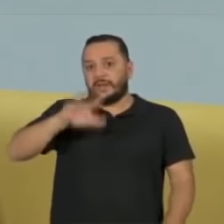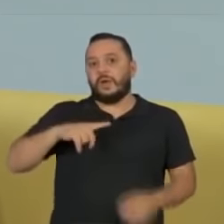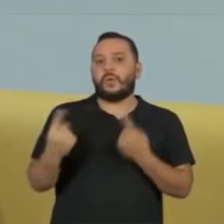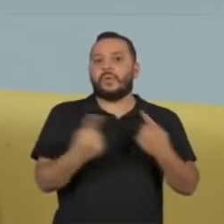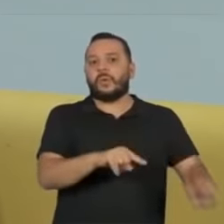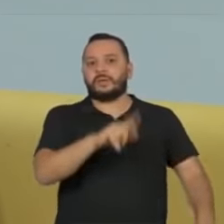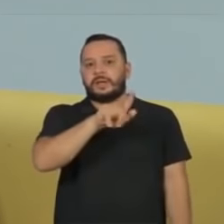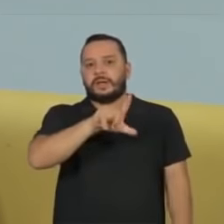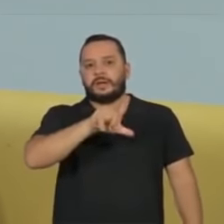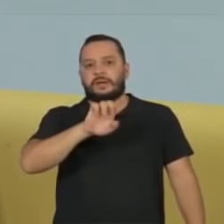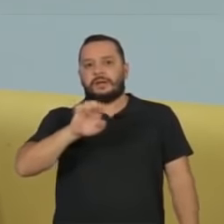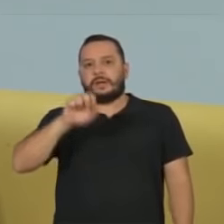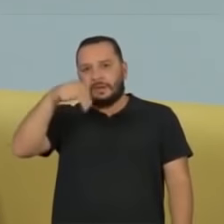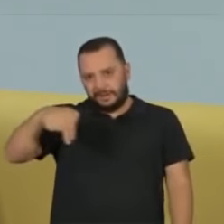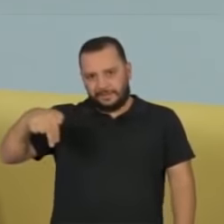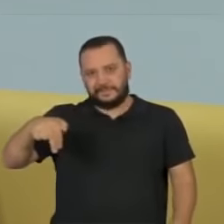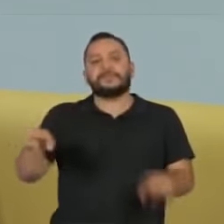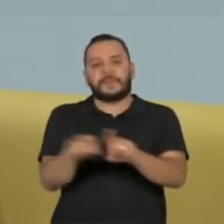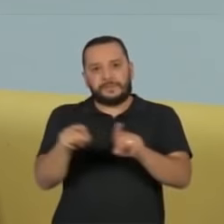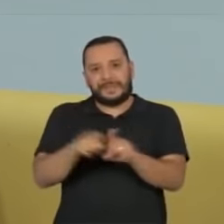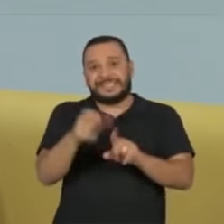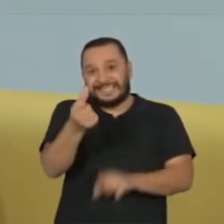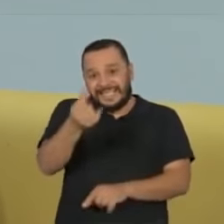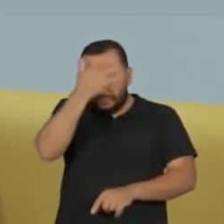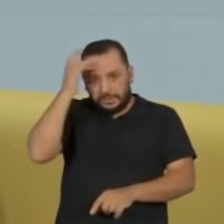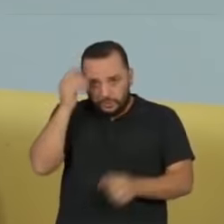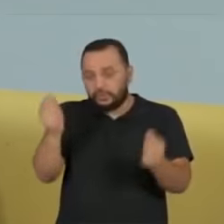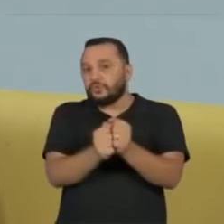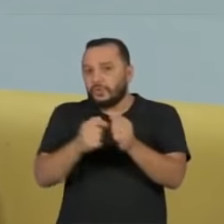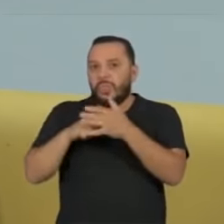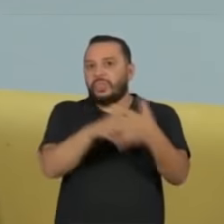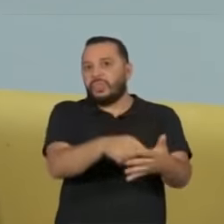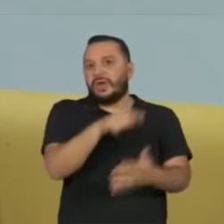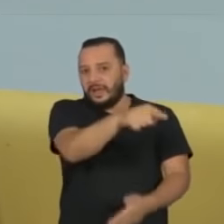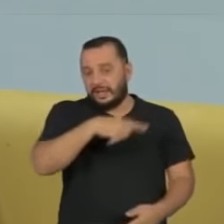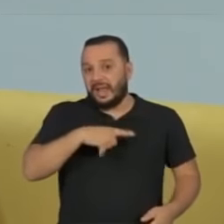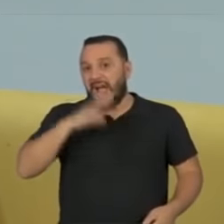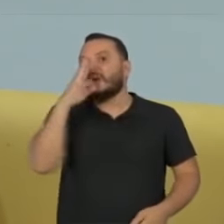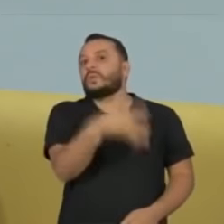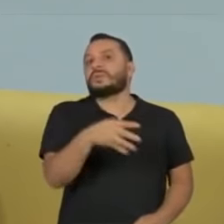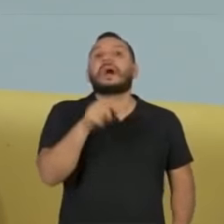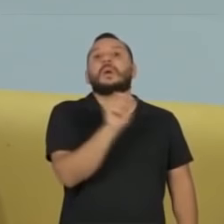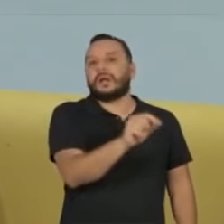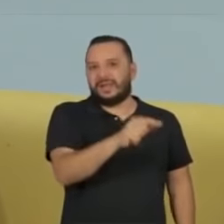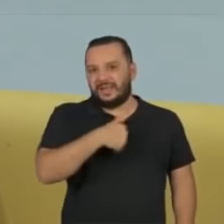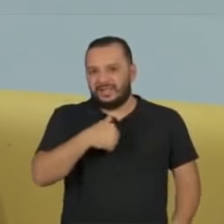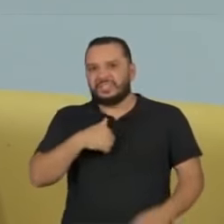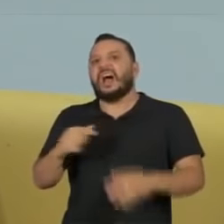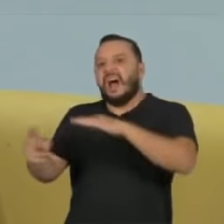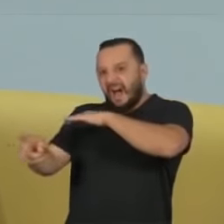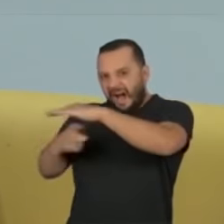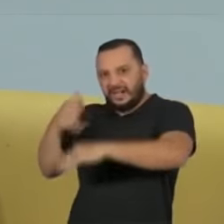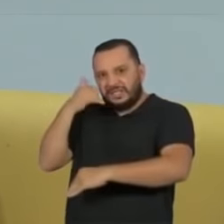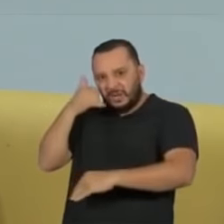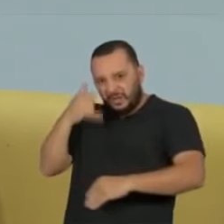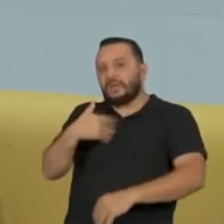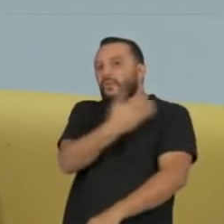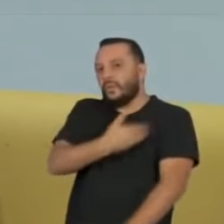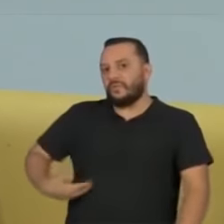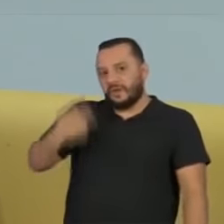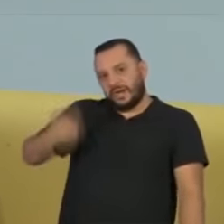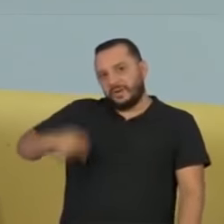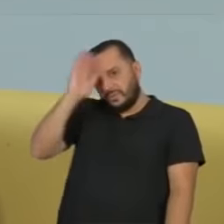Glenn Greenwald e outras 6 pessoas. O jornalista americano foi acusado de participar da invasão de celulares de autoridades